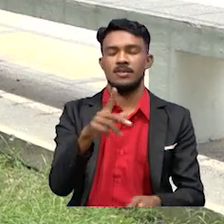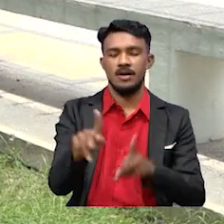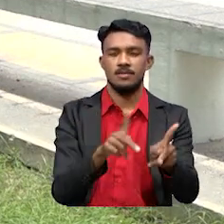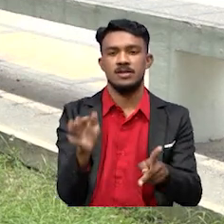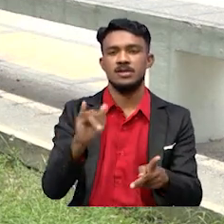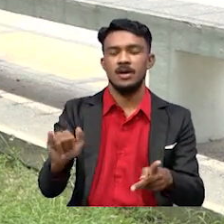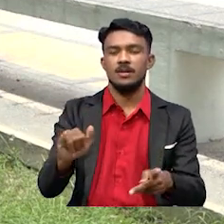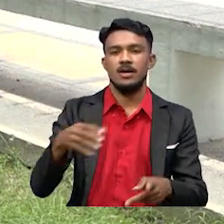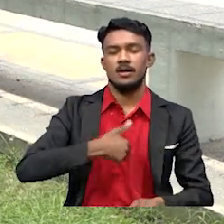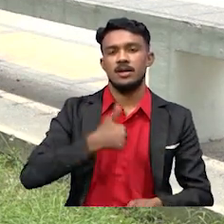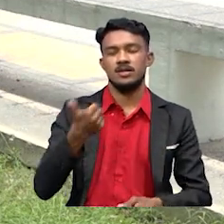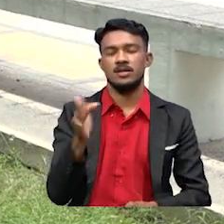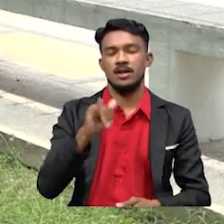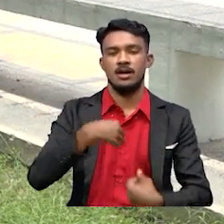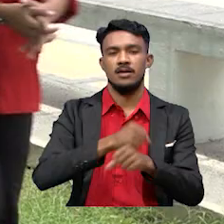selu kalo.